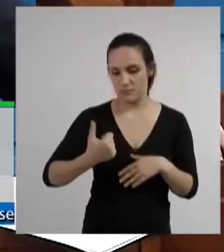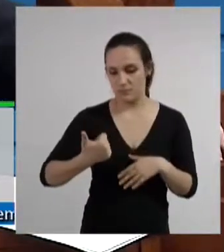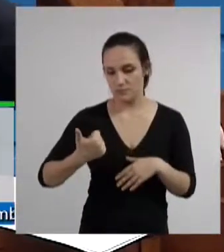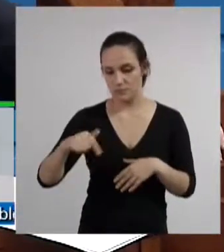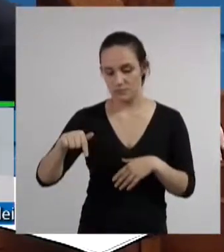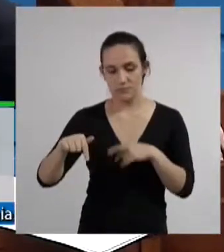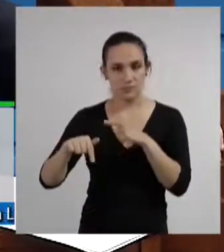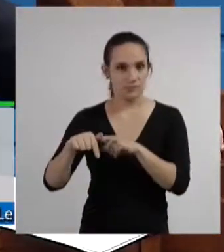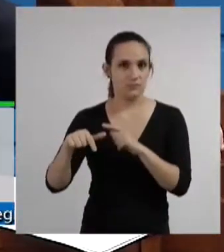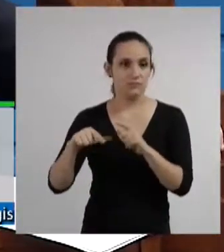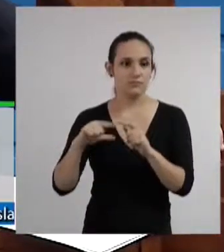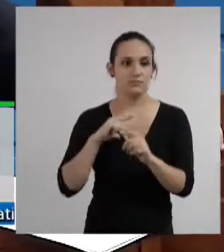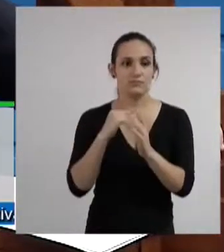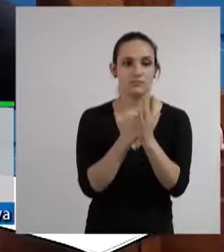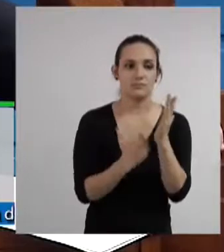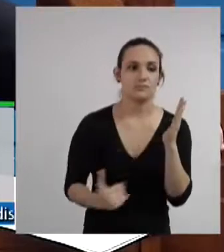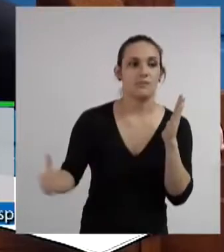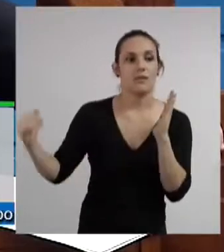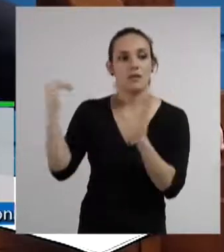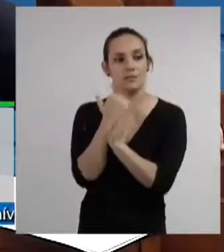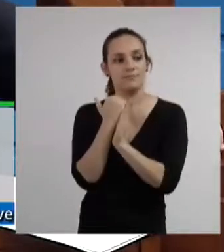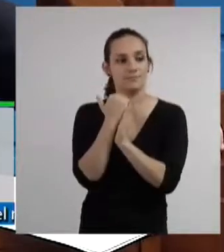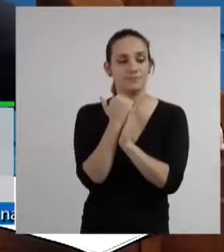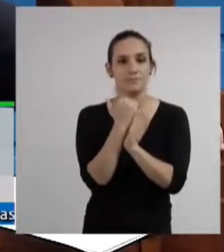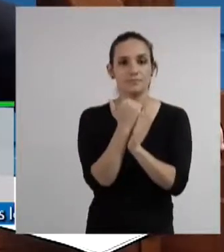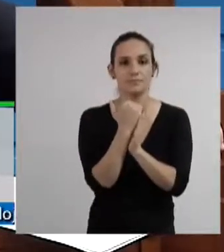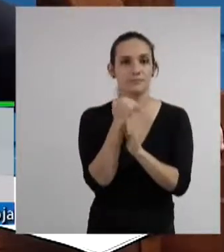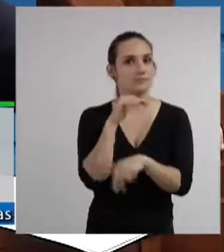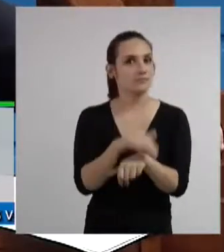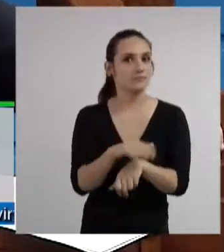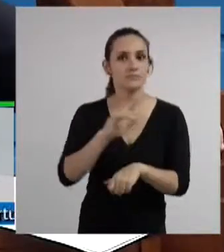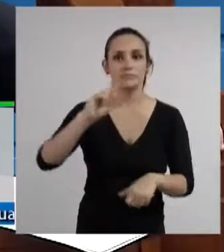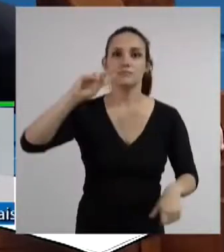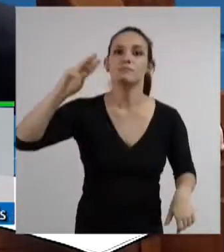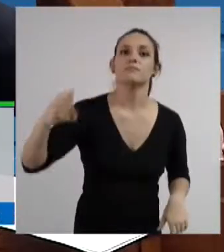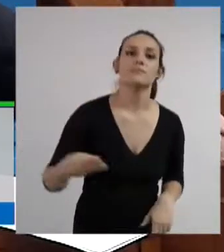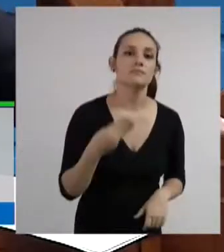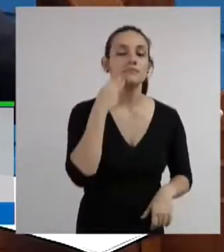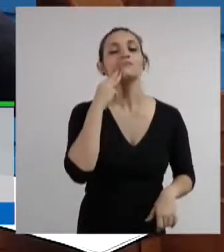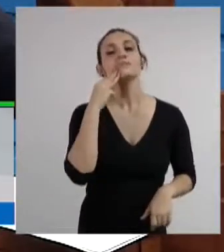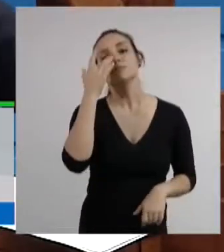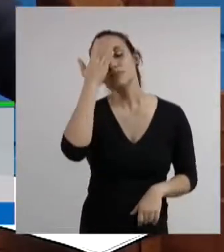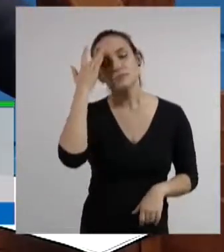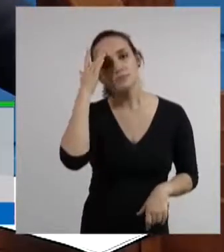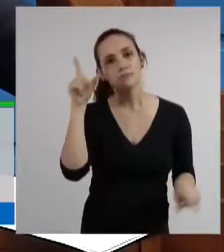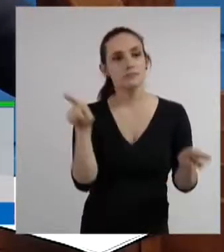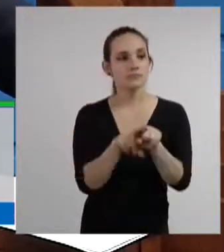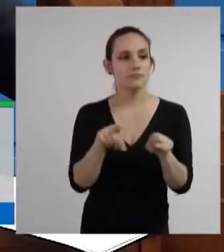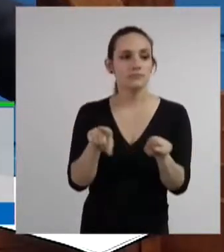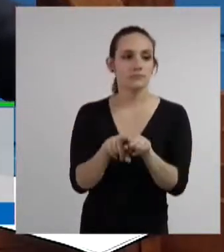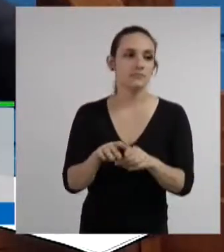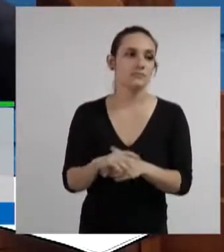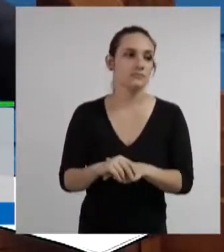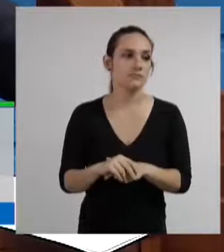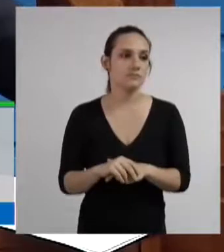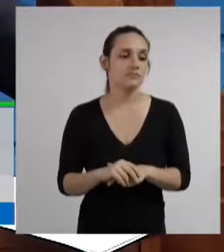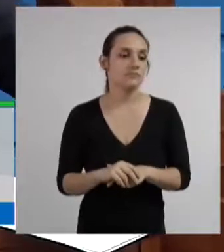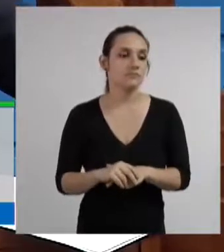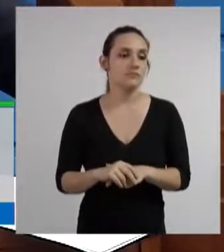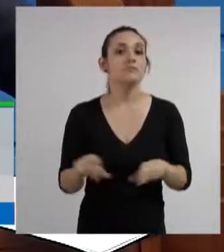2 milhões de pessoas na linha da pobreza. Também aumentou a quantidade de